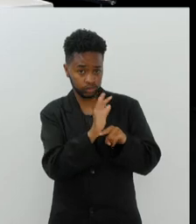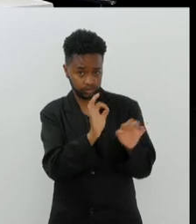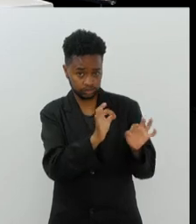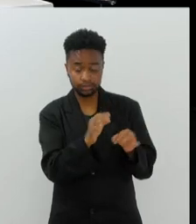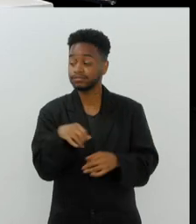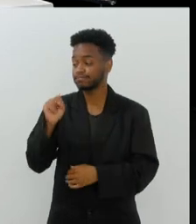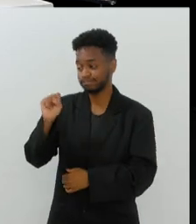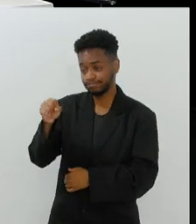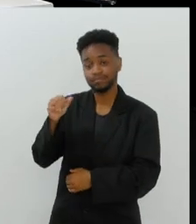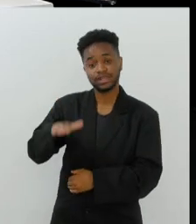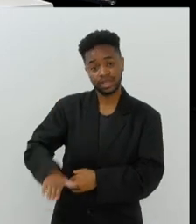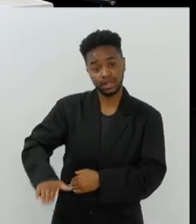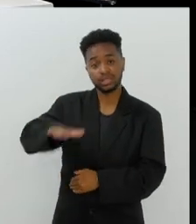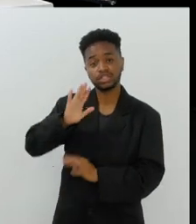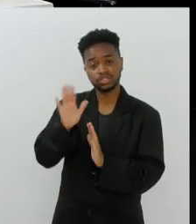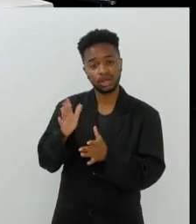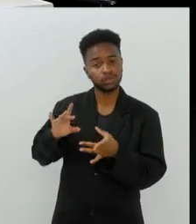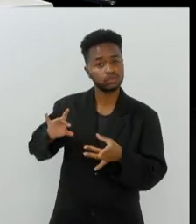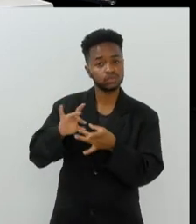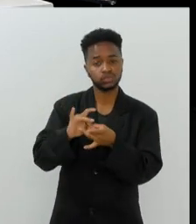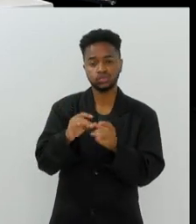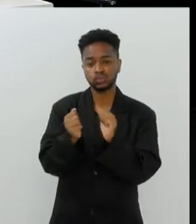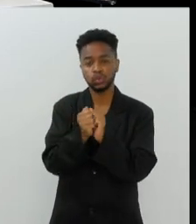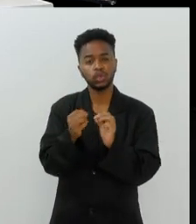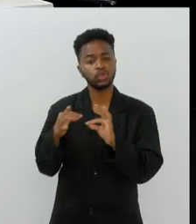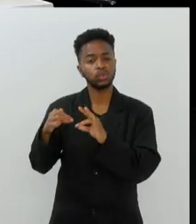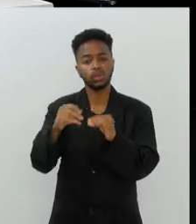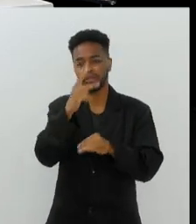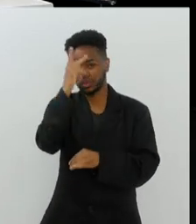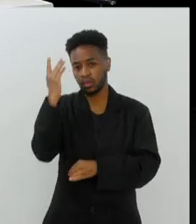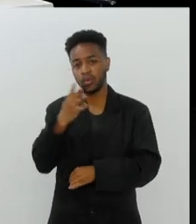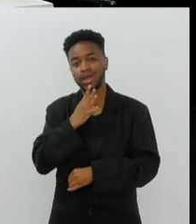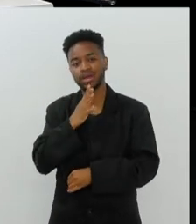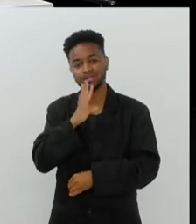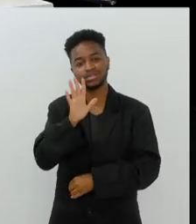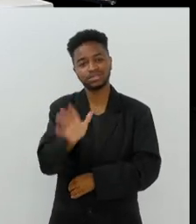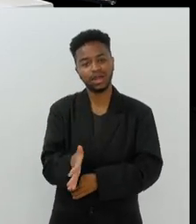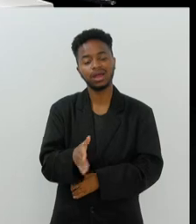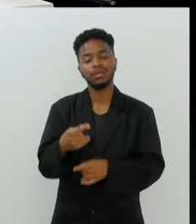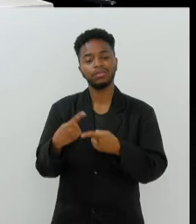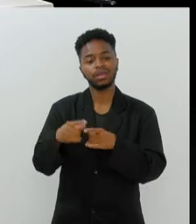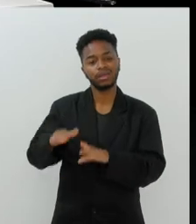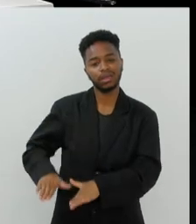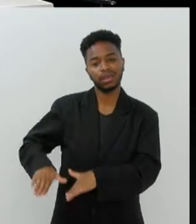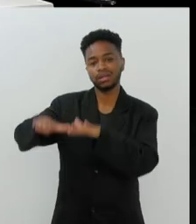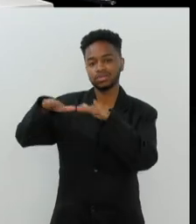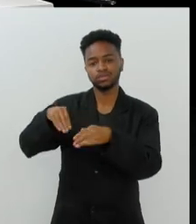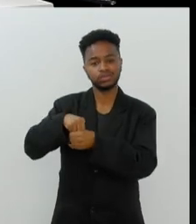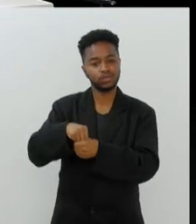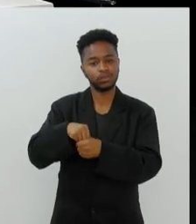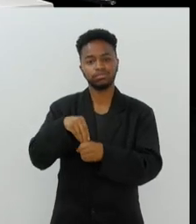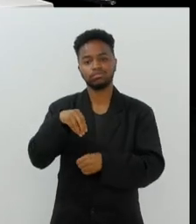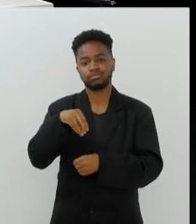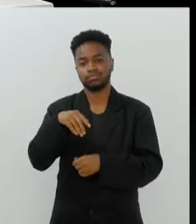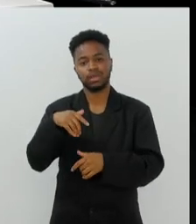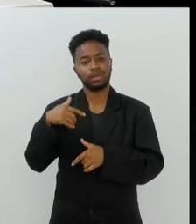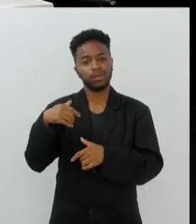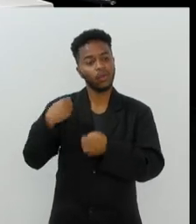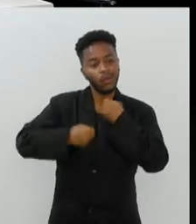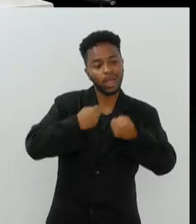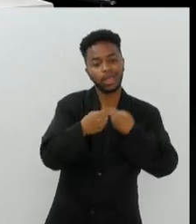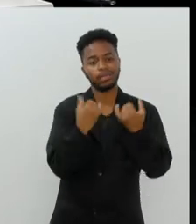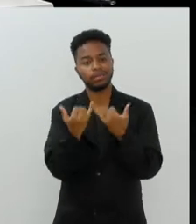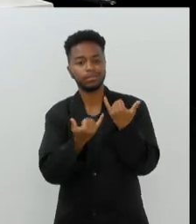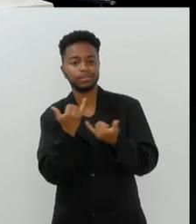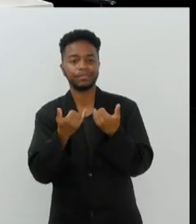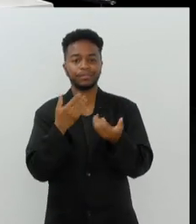ele vinha do meu lado, a Sapucaí inteira já conhece, todos os seguranças chamam ele pelo nome, porque cresceu ali, correndo de um lado para o outro,